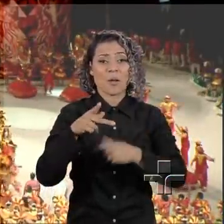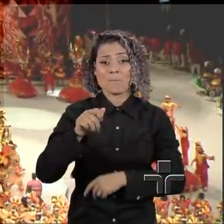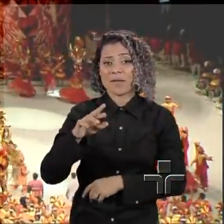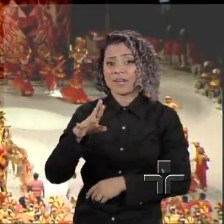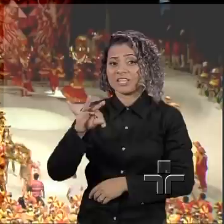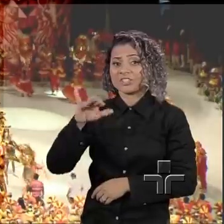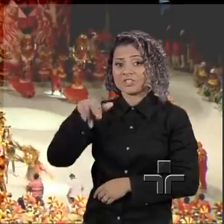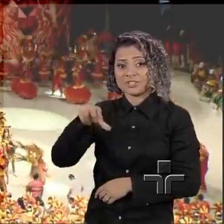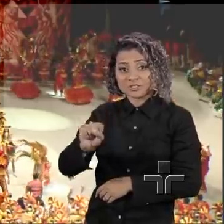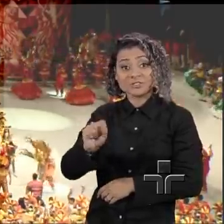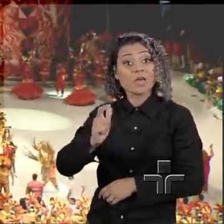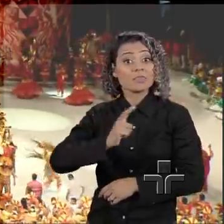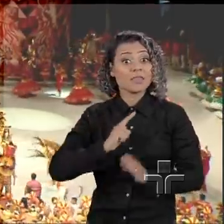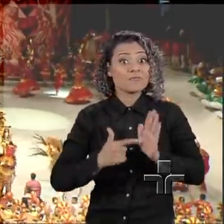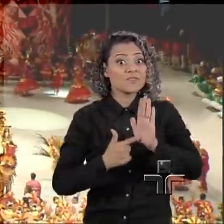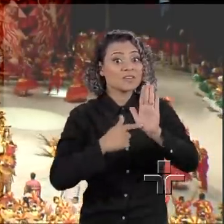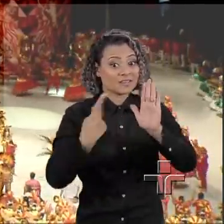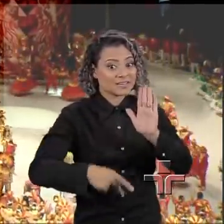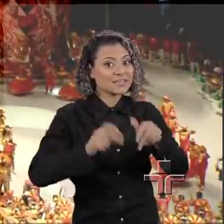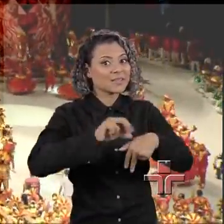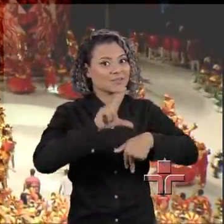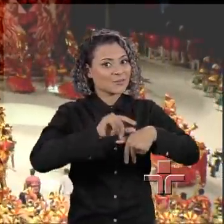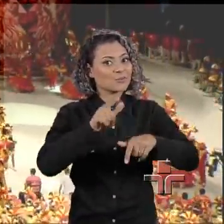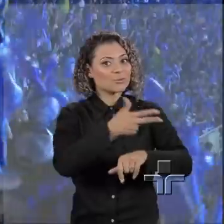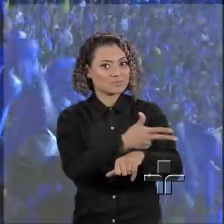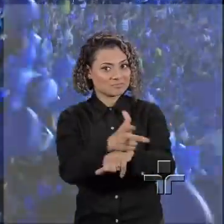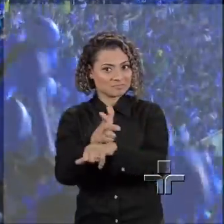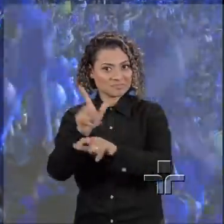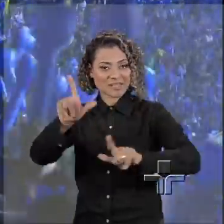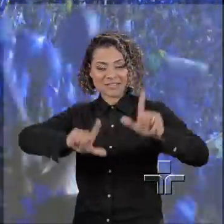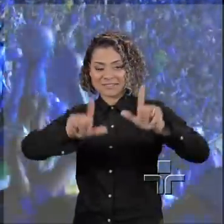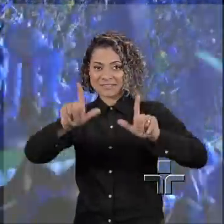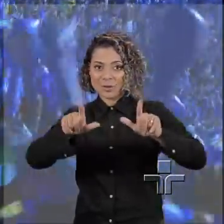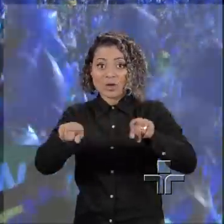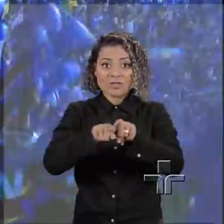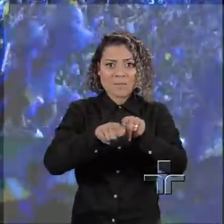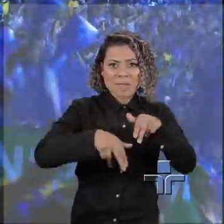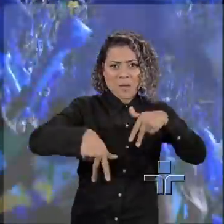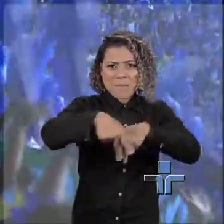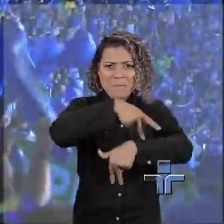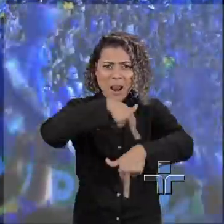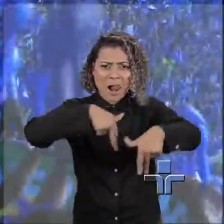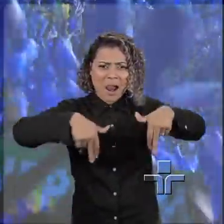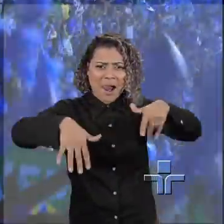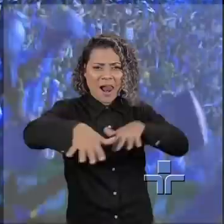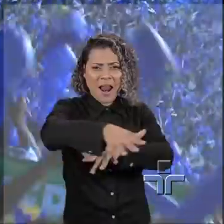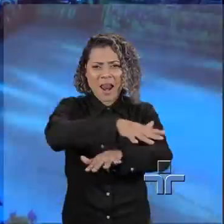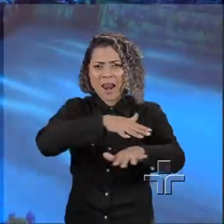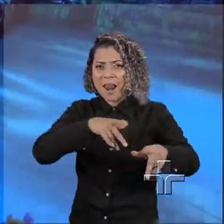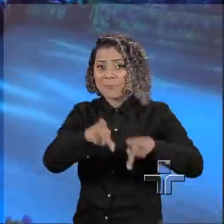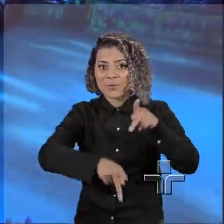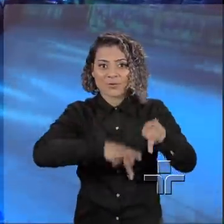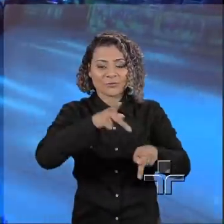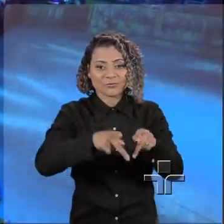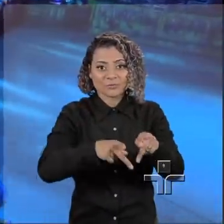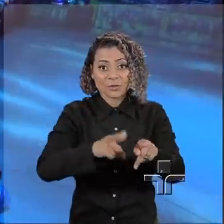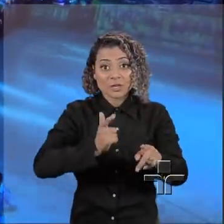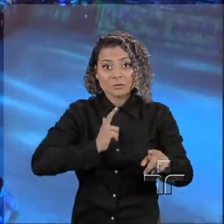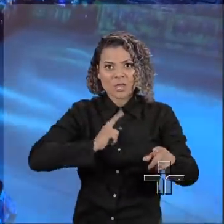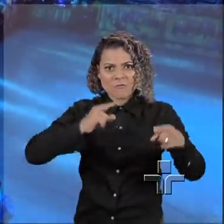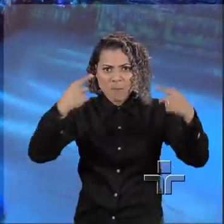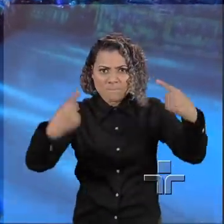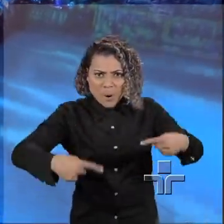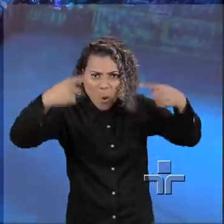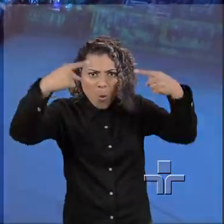Parintins, teve cobertura exclusiva da TV Cultura e chacoalhou a multidão na arena do Bumbódromo. Em um duelo